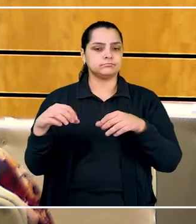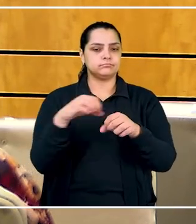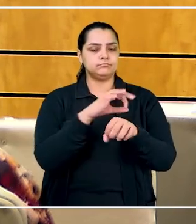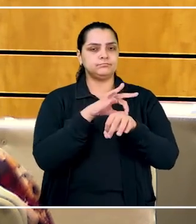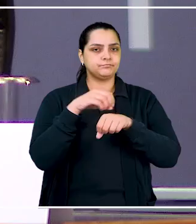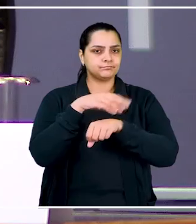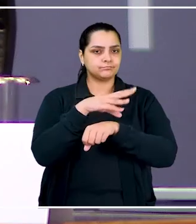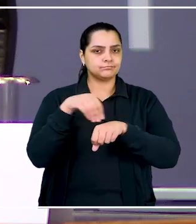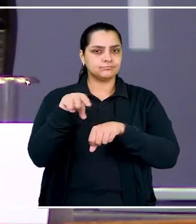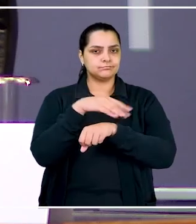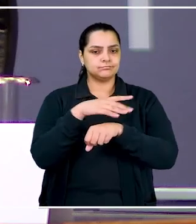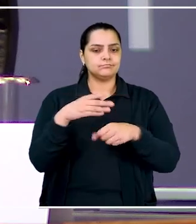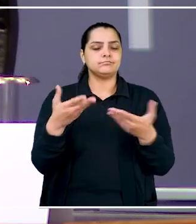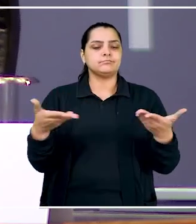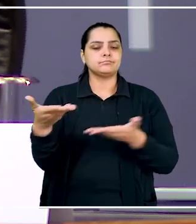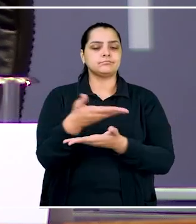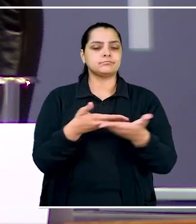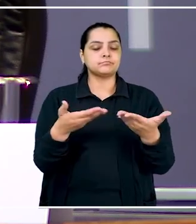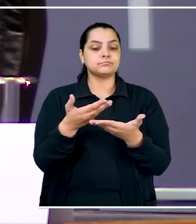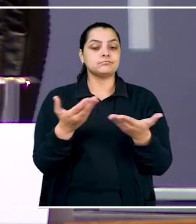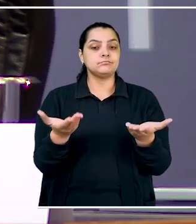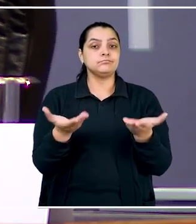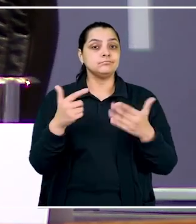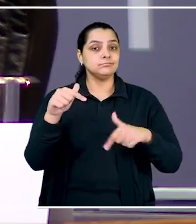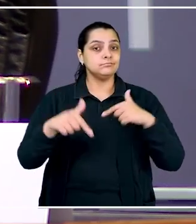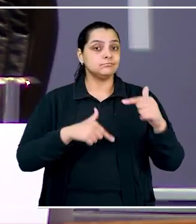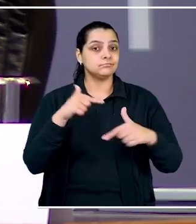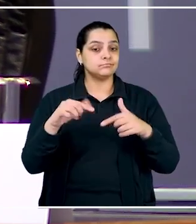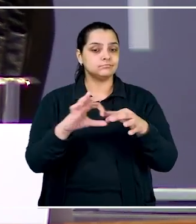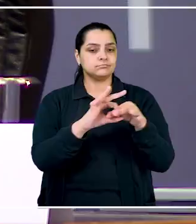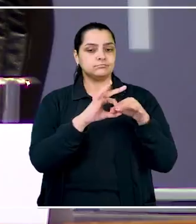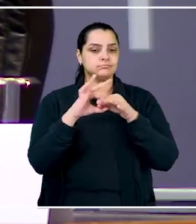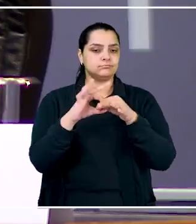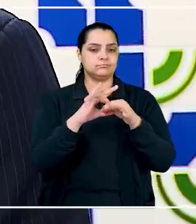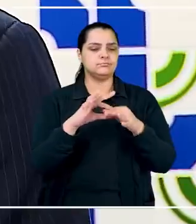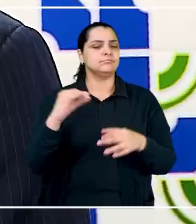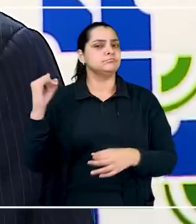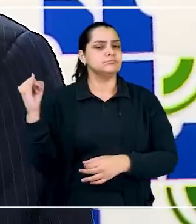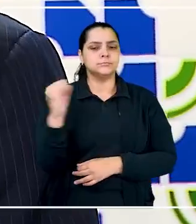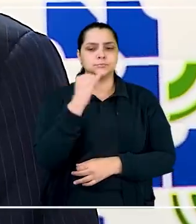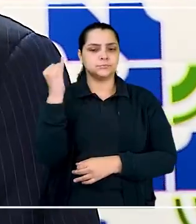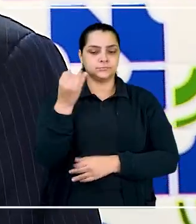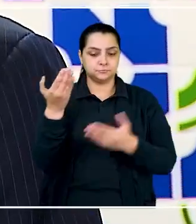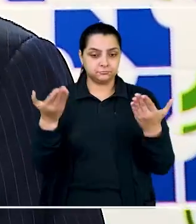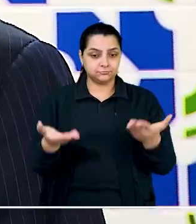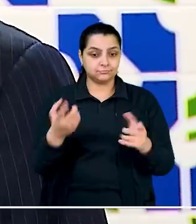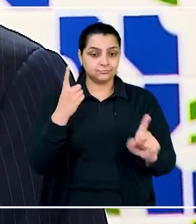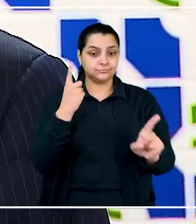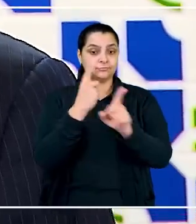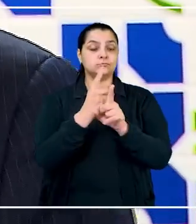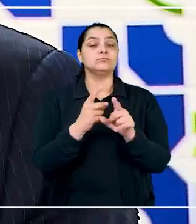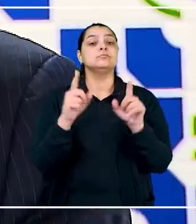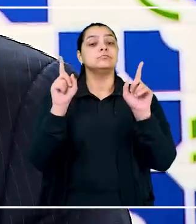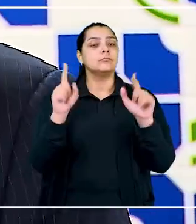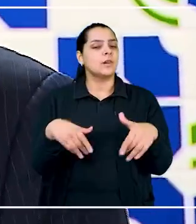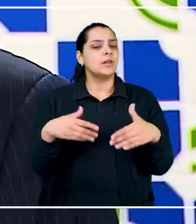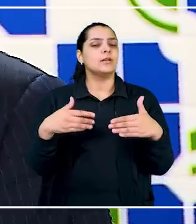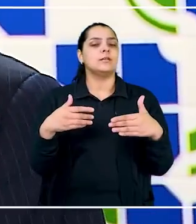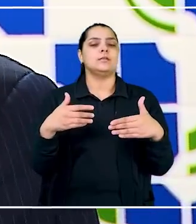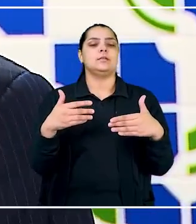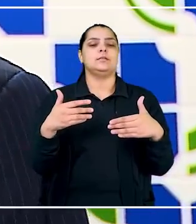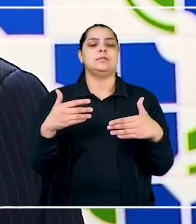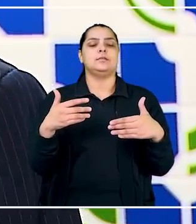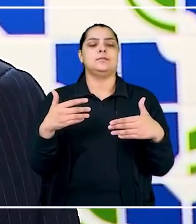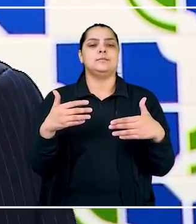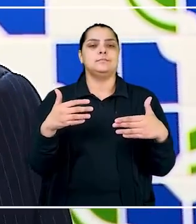a conciliação em todo o país para estabelecer uma atuação unificada. A importância desses encontros é exatamente cada